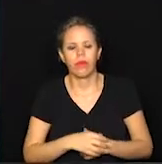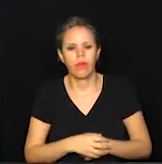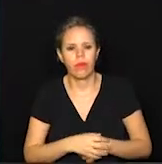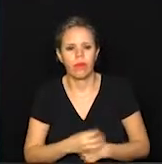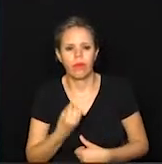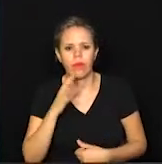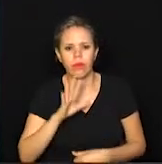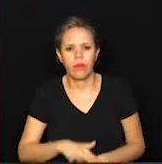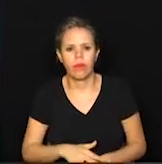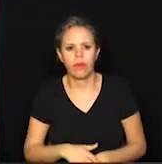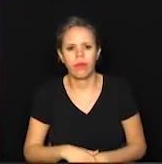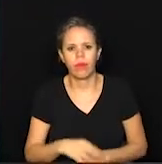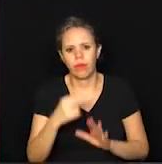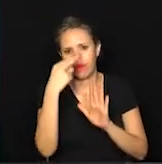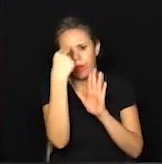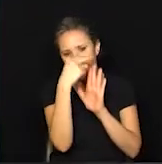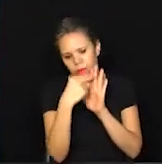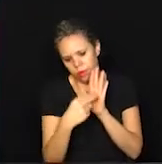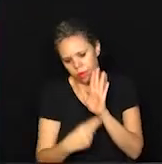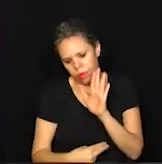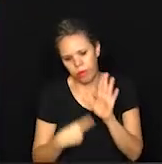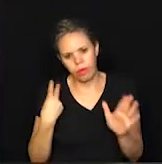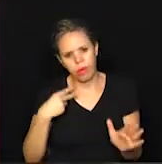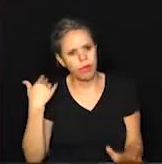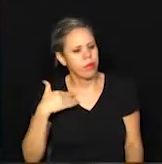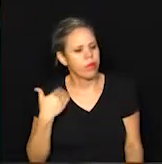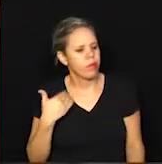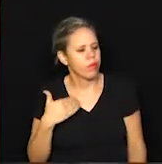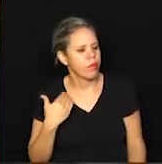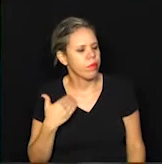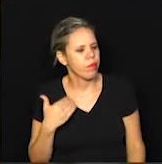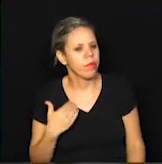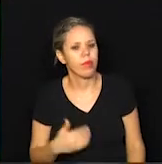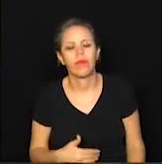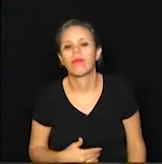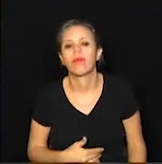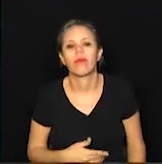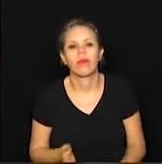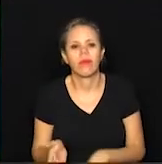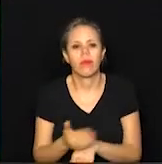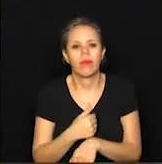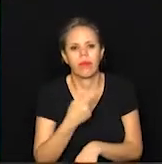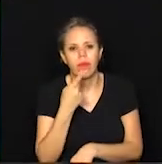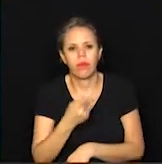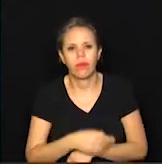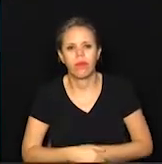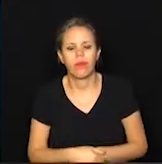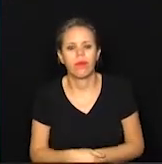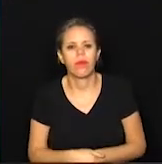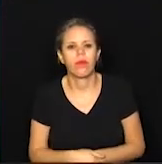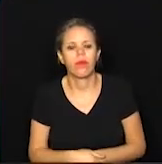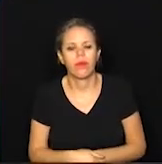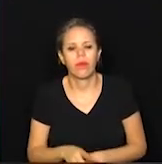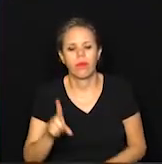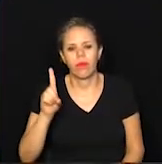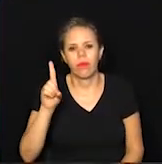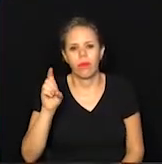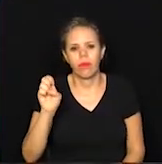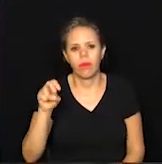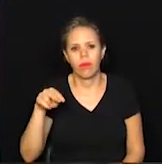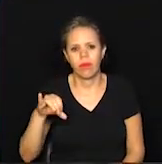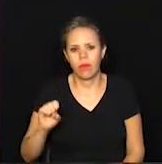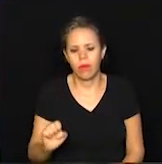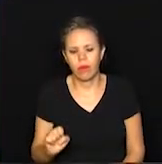Boa tarde aqui a vereadora Mariana Conte, que me antecedeu aqui na fala. A Denise, representando o vereador